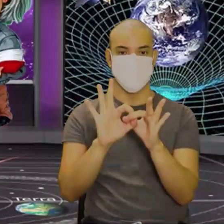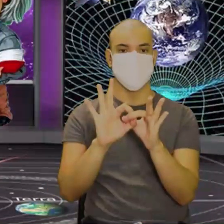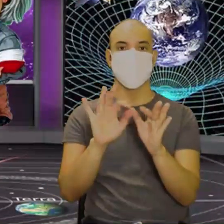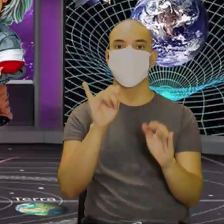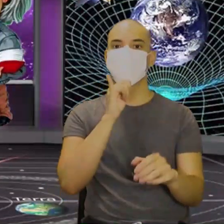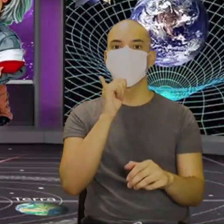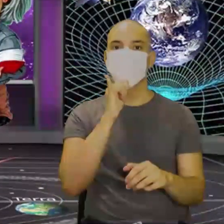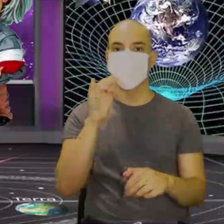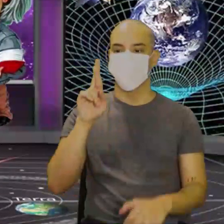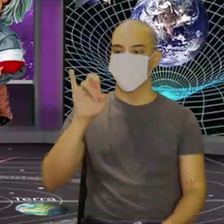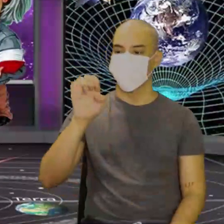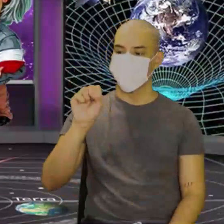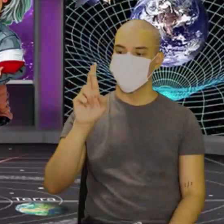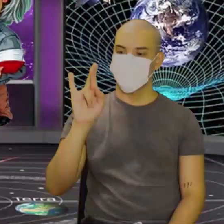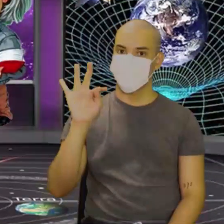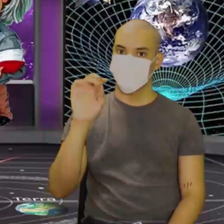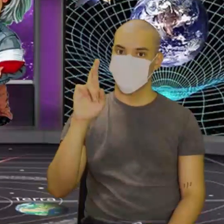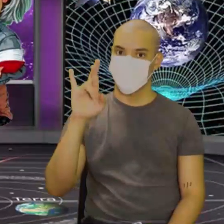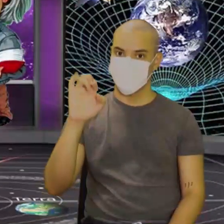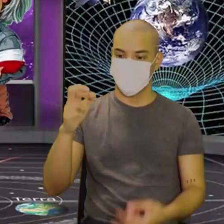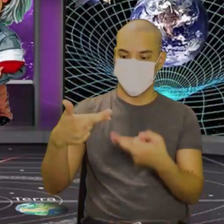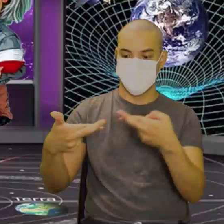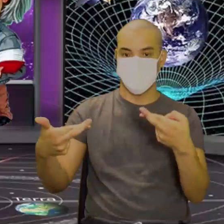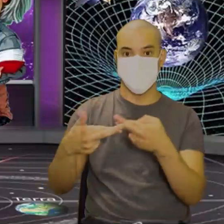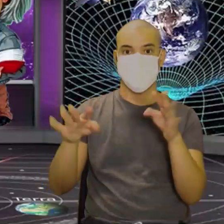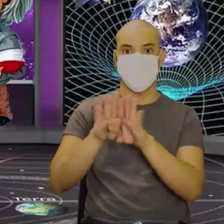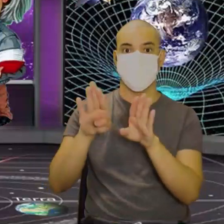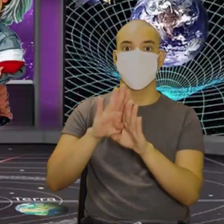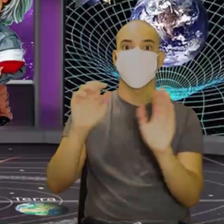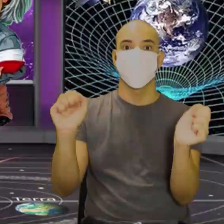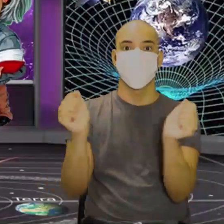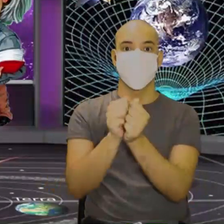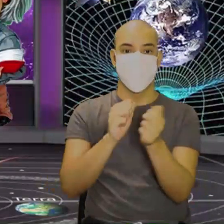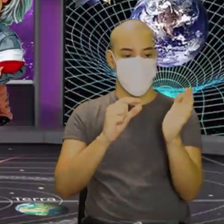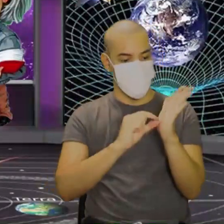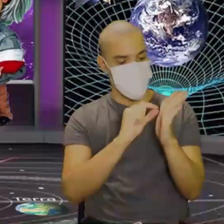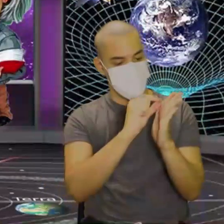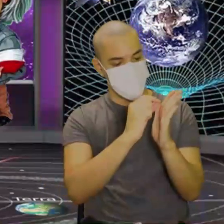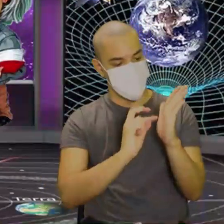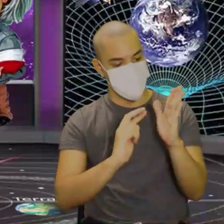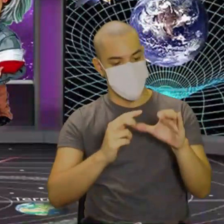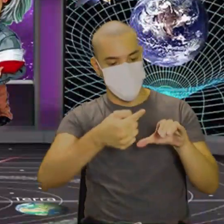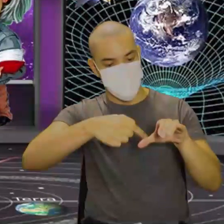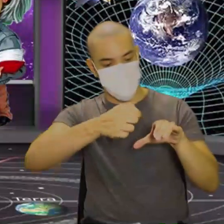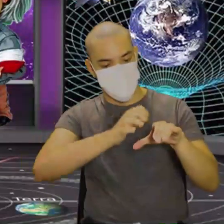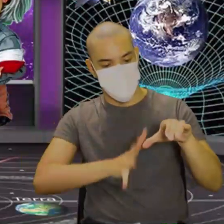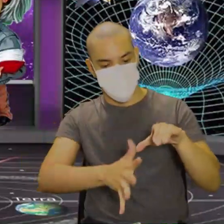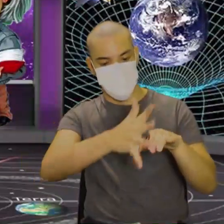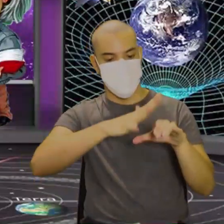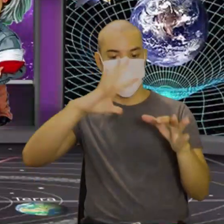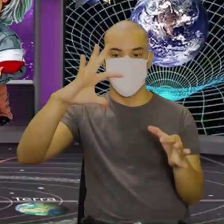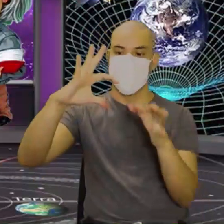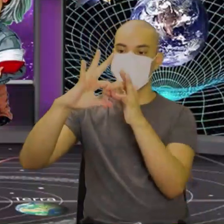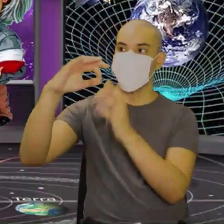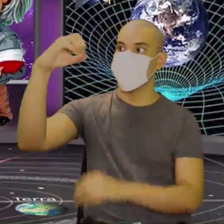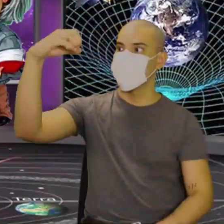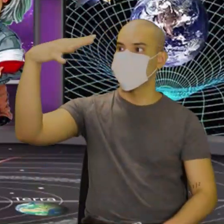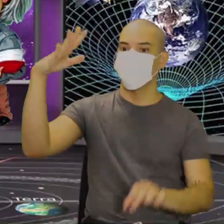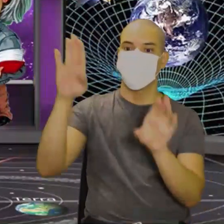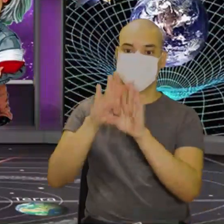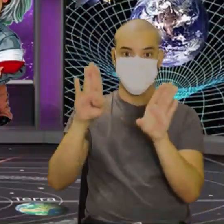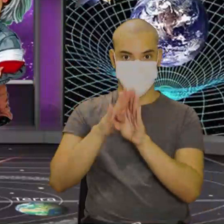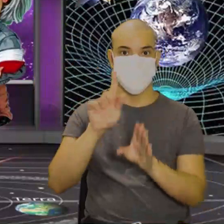resistores, associação de lâmpadas, ou seja, fazer a associação de circuitos, também nós podemos associar